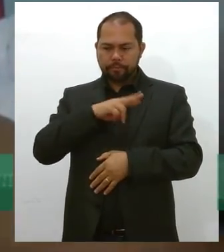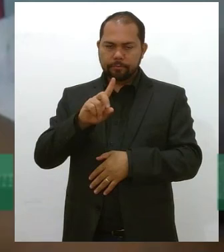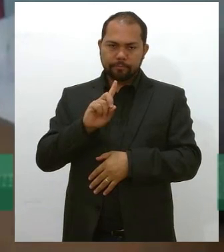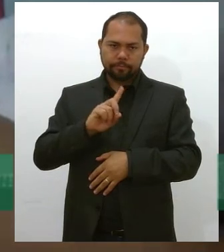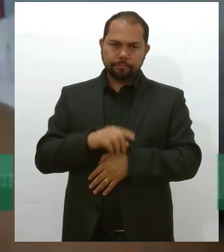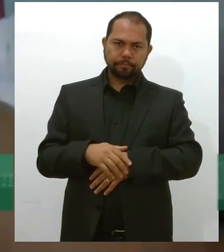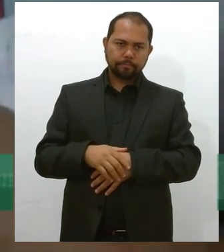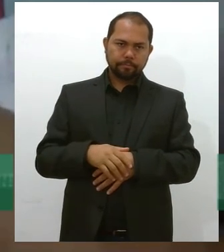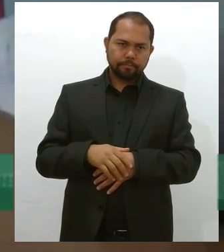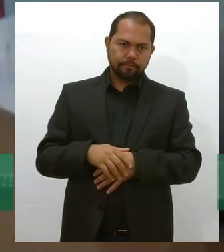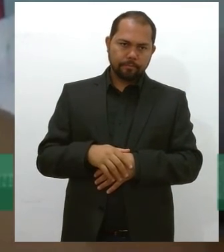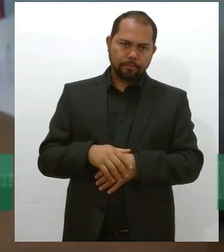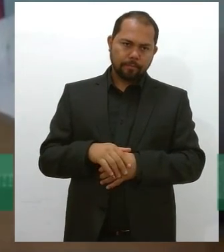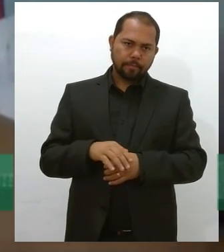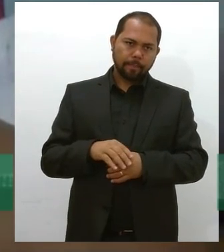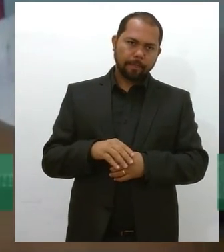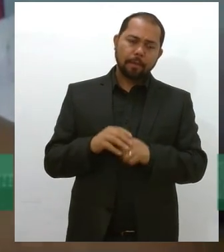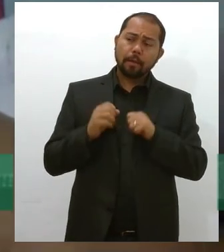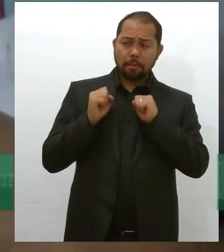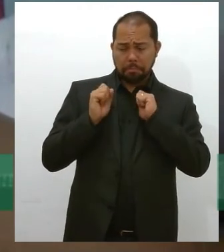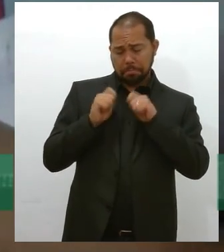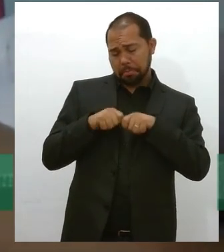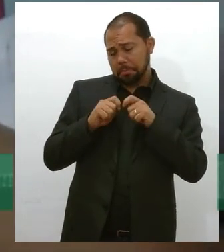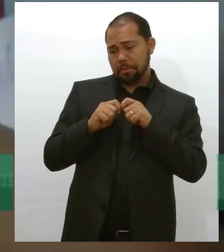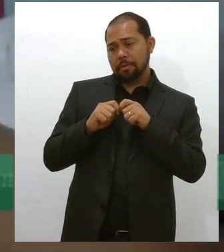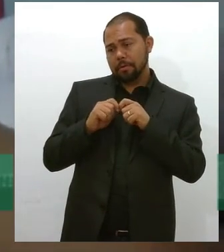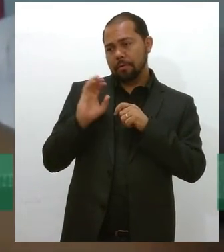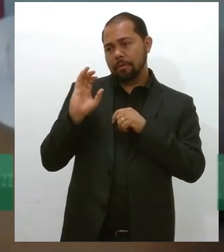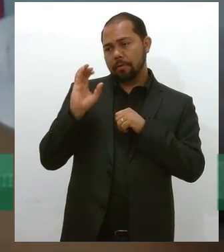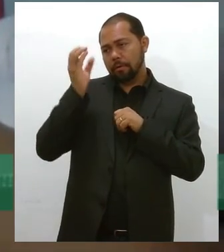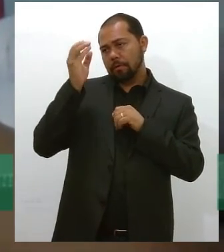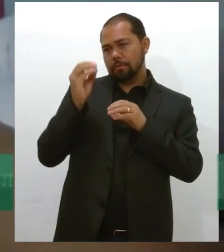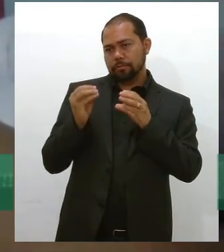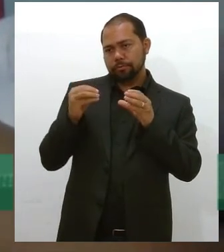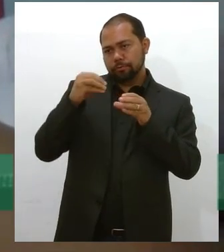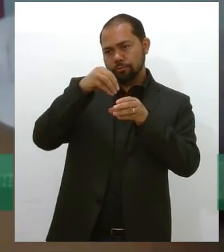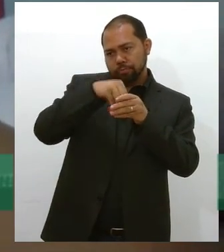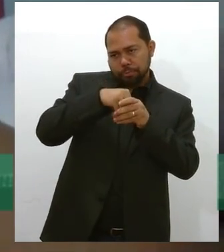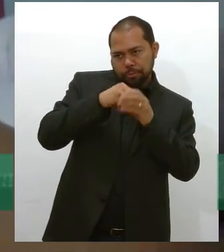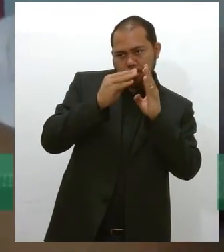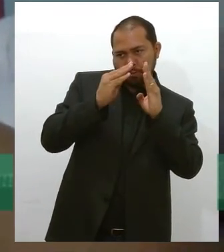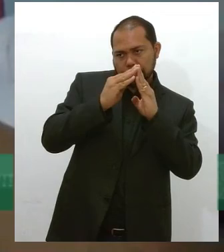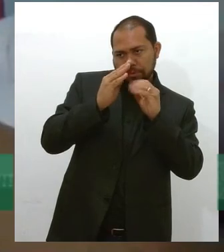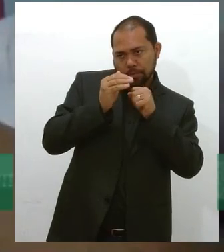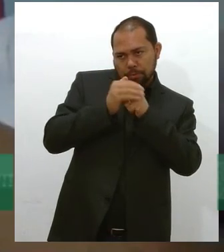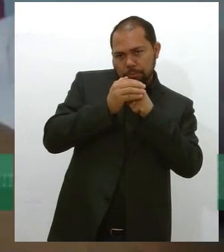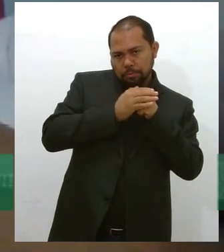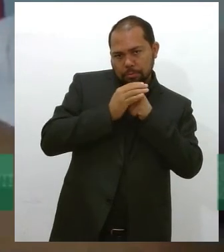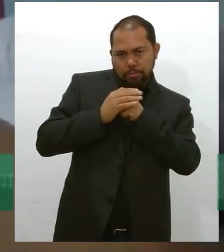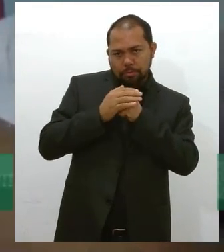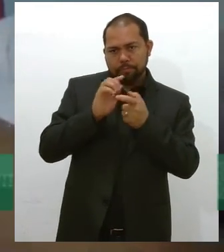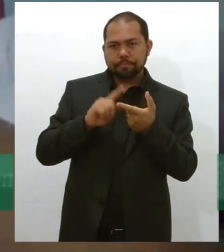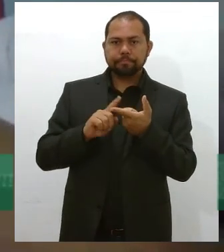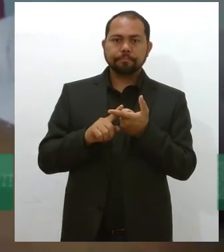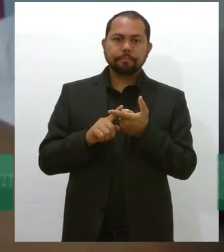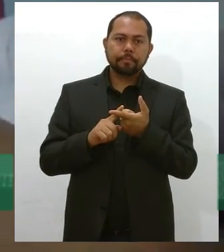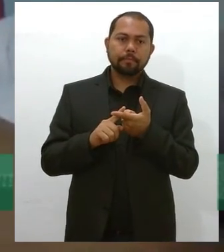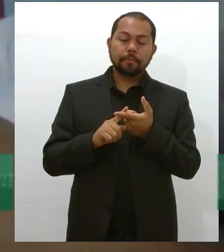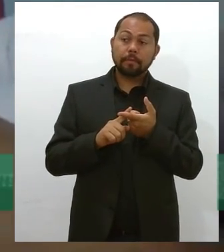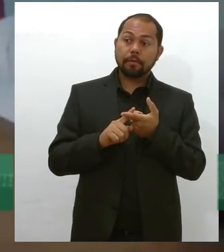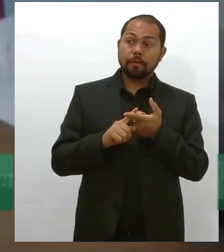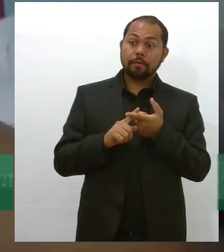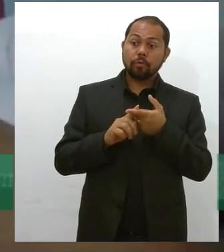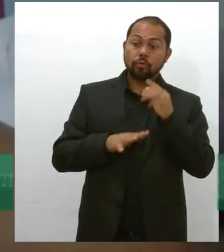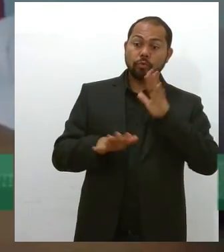acontecessem de forma secreta, né? Até justamente para preservar aí os seus participantes. Mas é